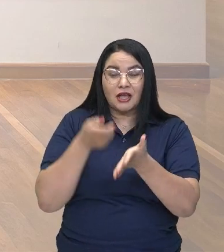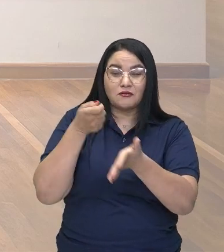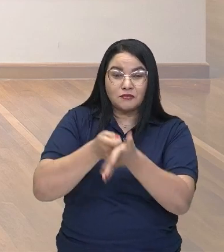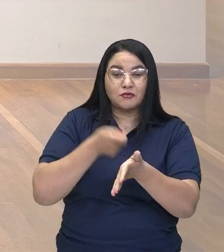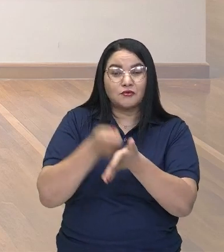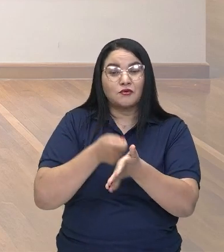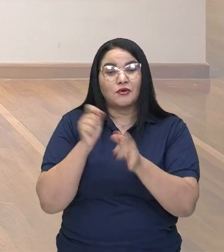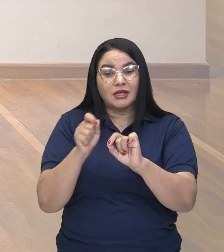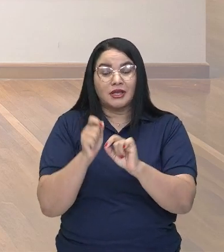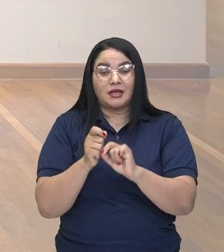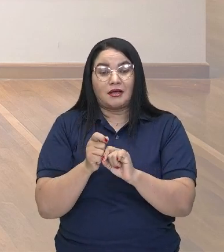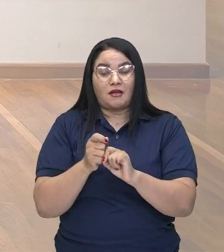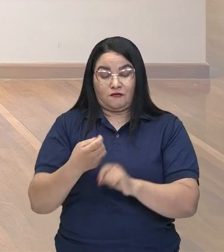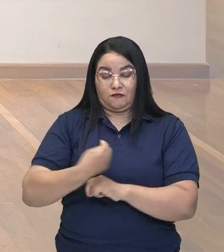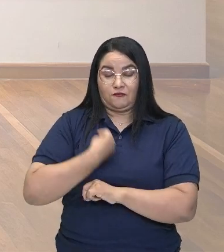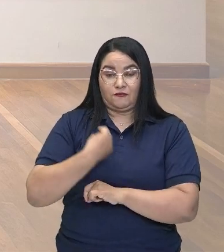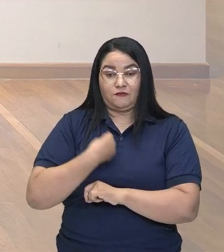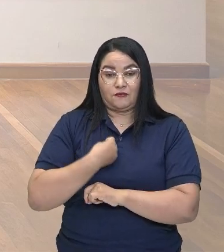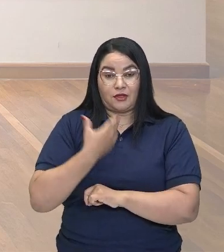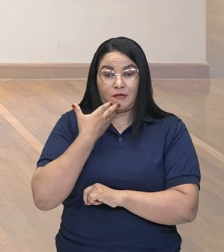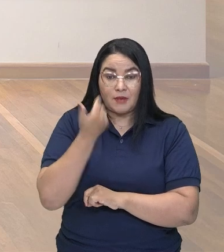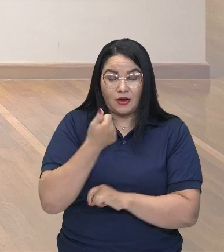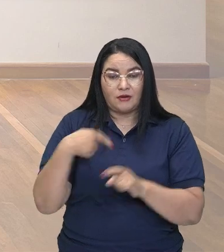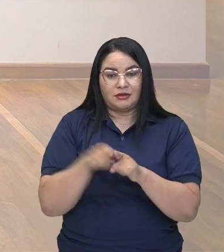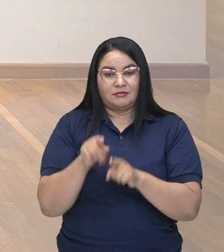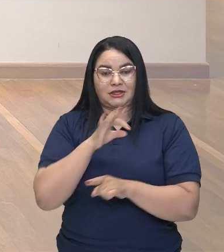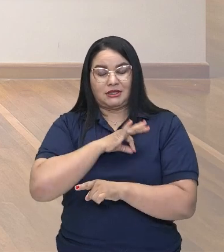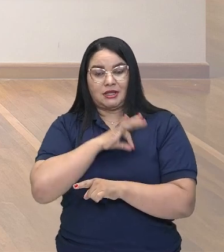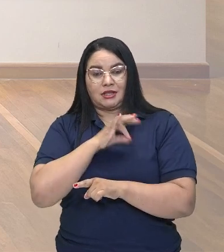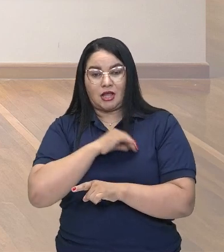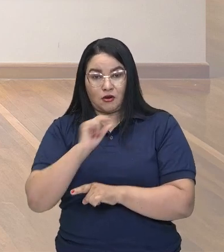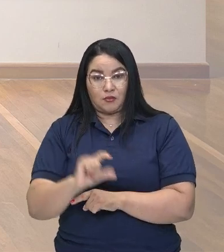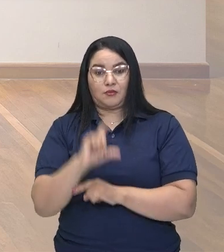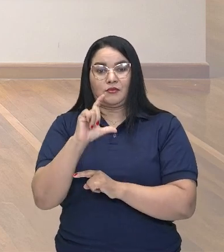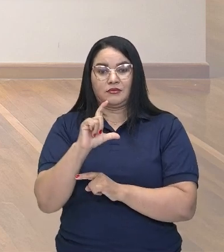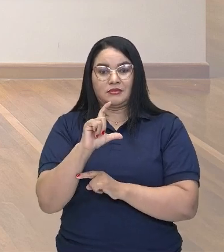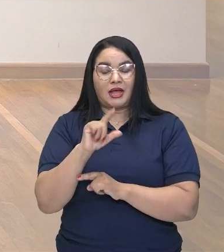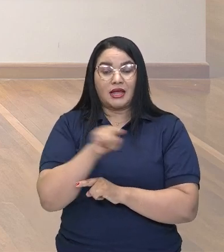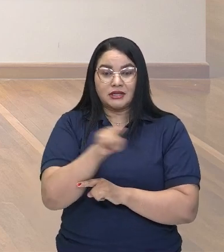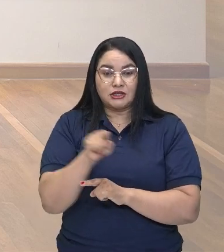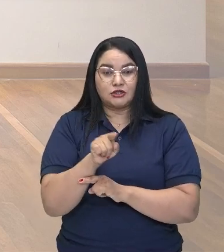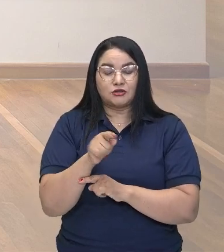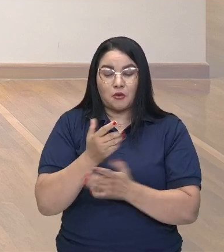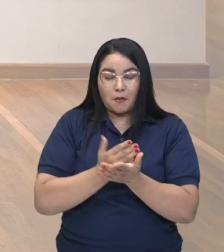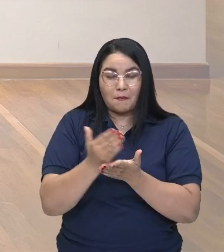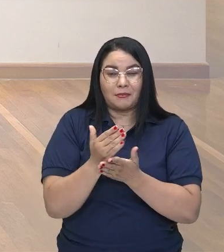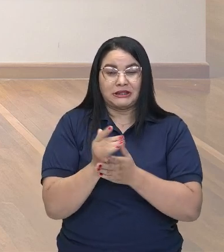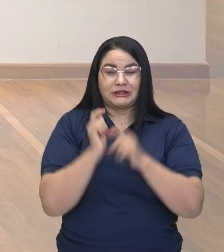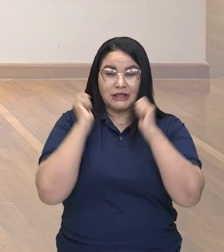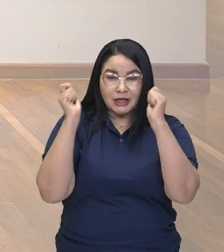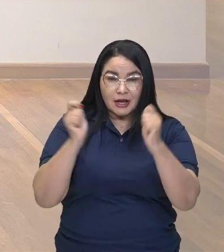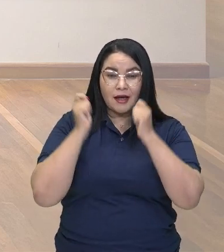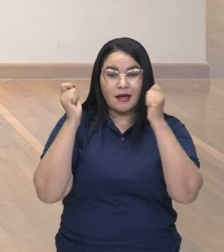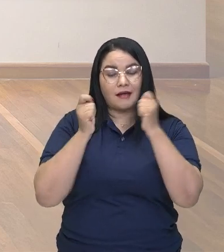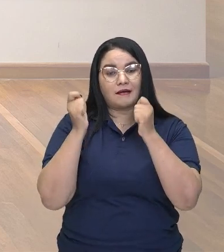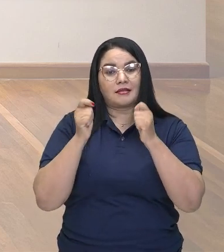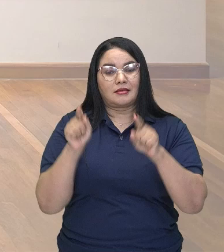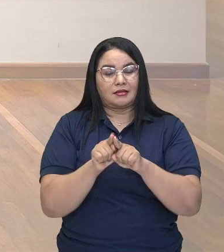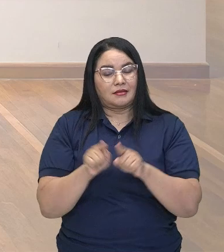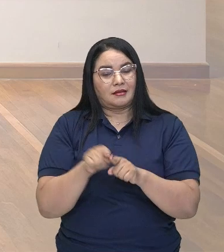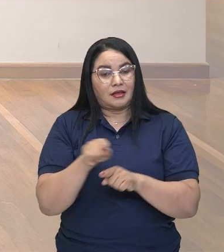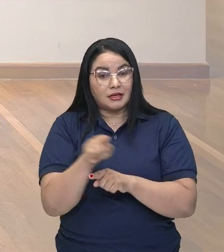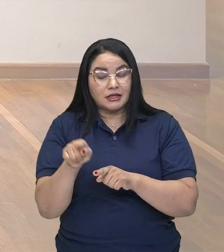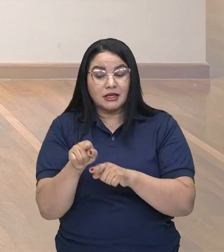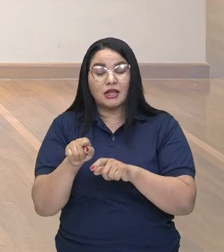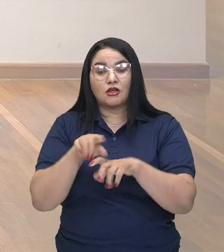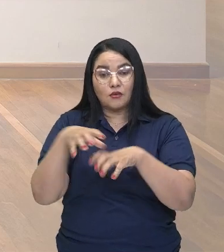salários dignos. E, com isso, eles vão promover greves, né? Não tendo suas reivindicações atendidas, os